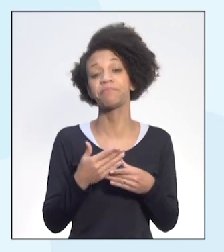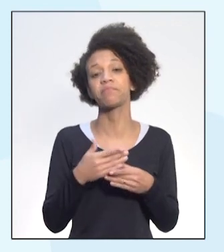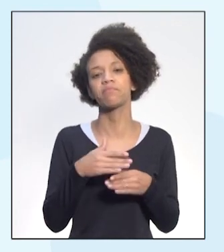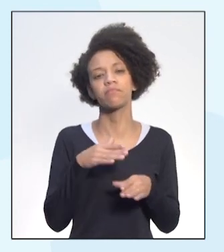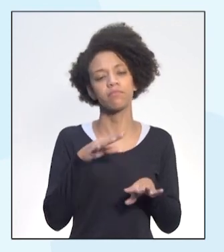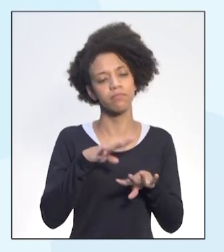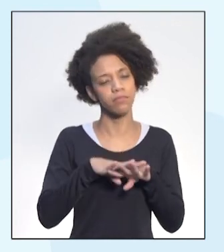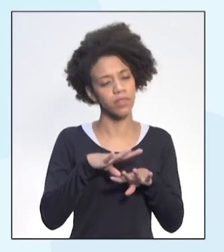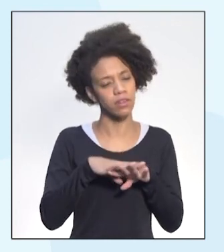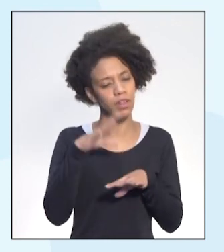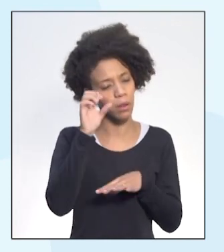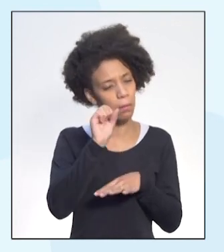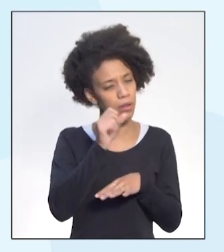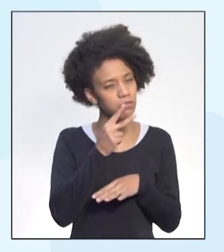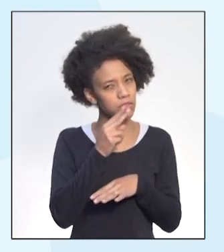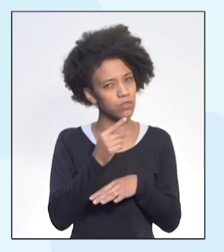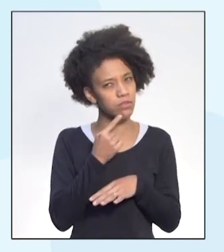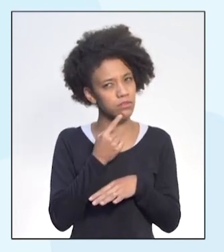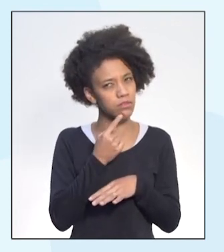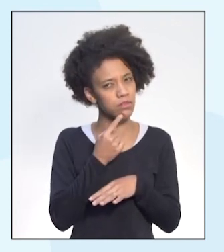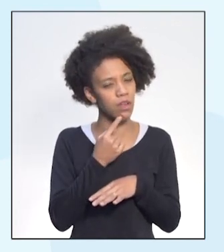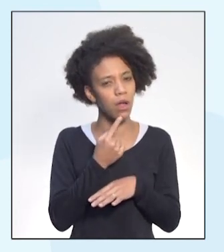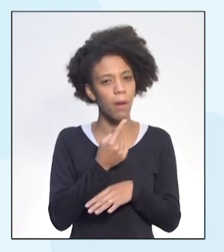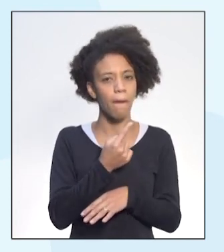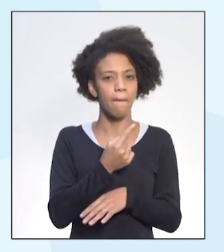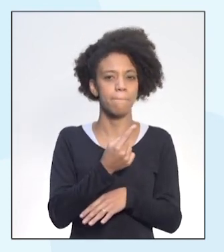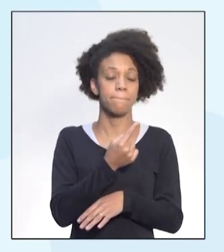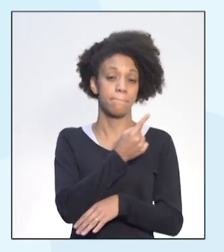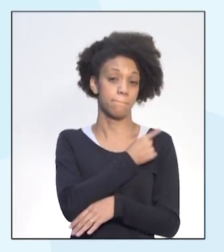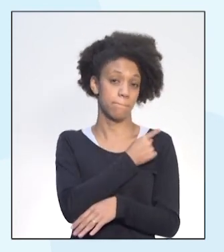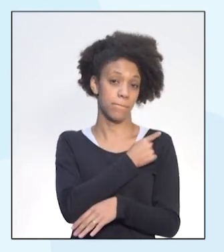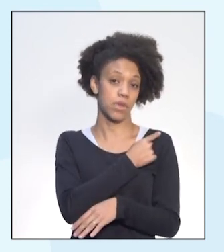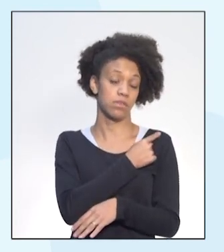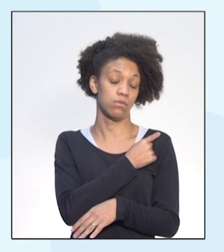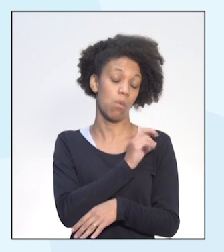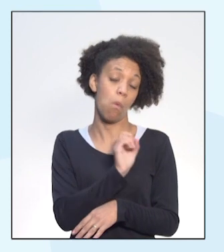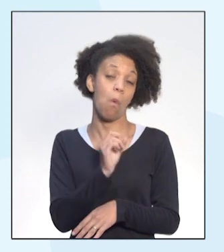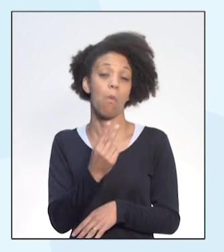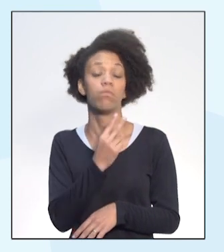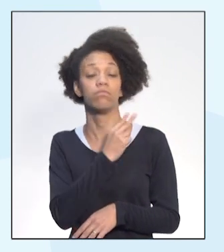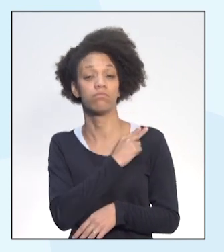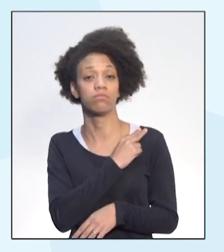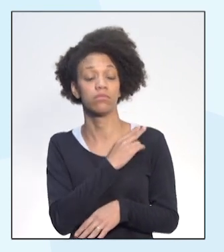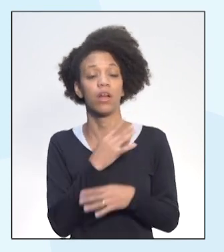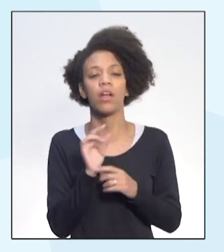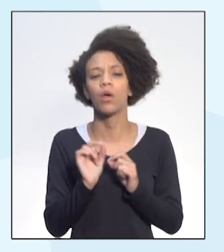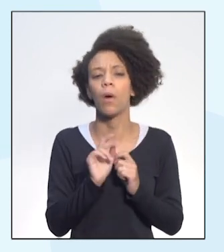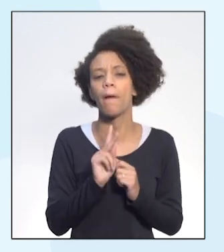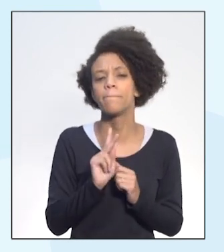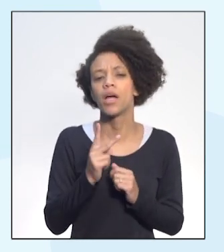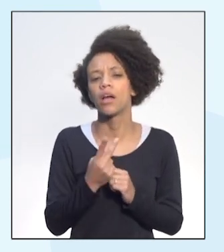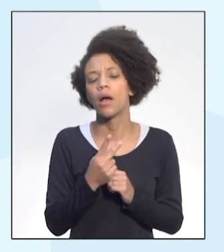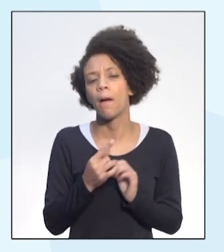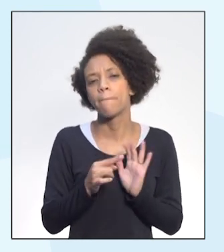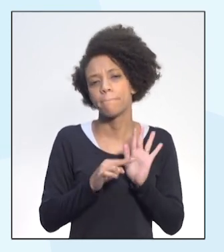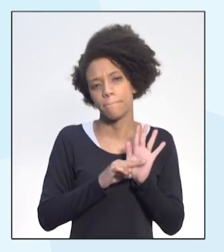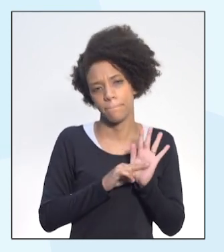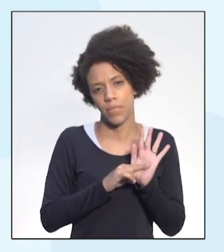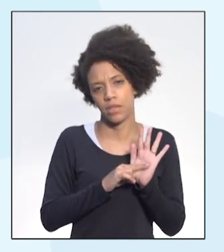matemático que vocês aprenderam, acho que no primeiro ou segundo ano, no ensino médio. pH é o quê? Menos log